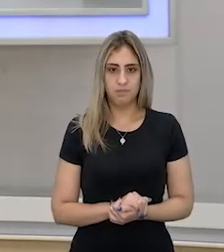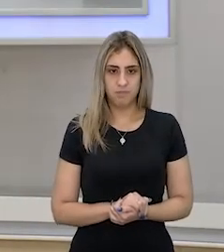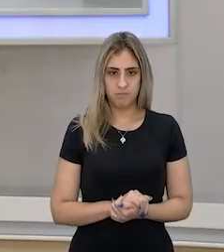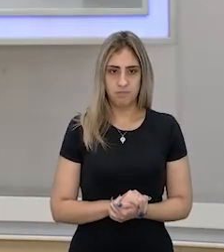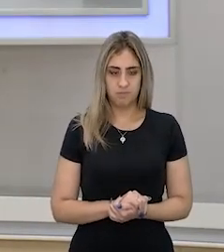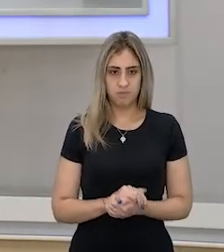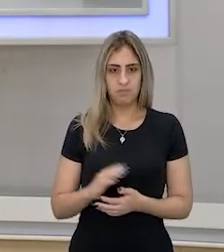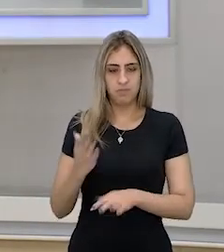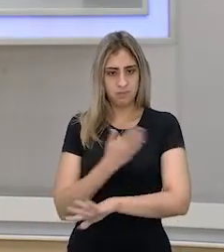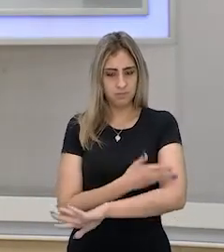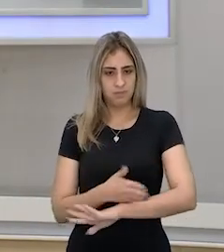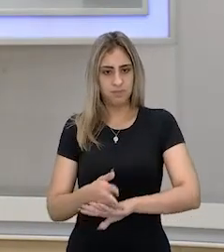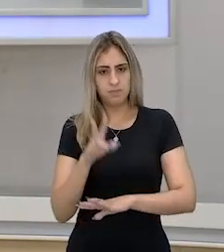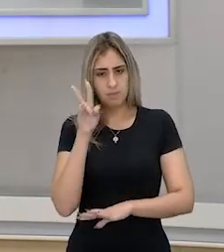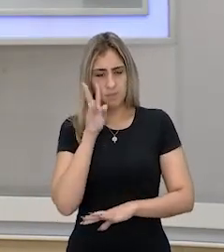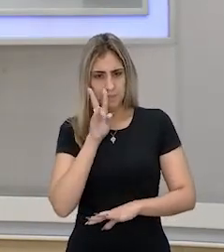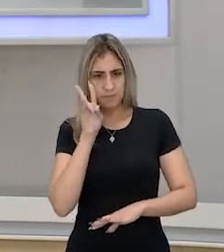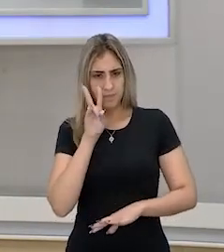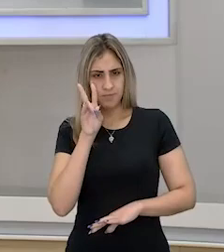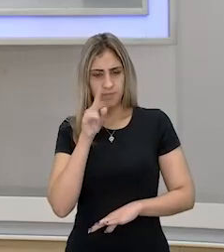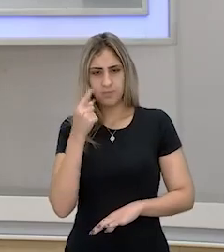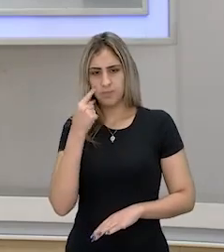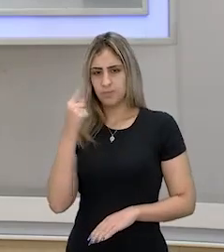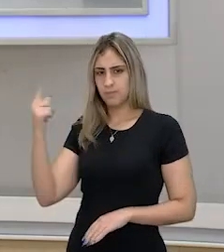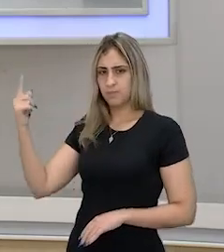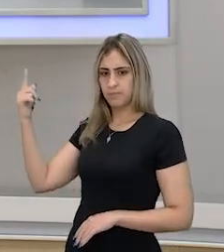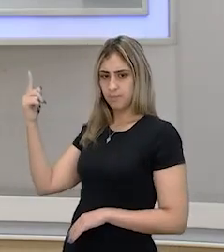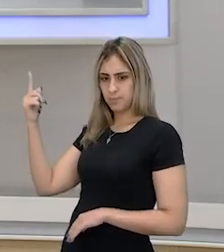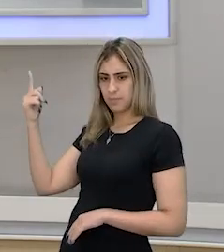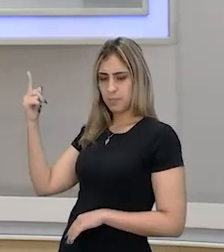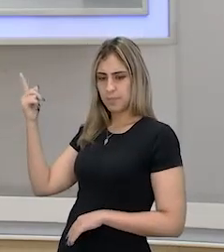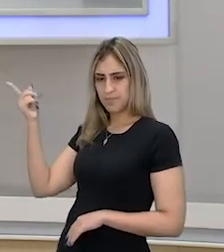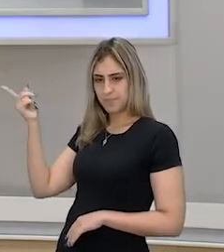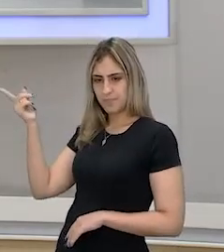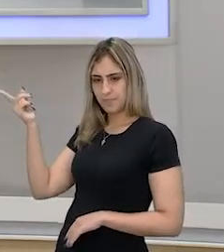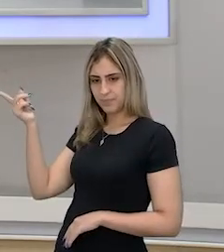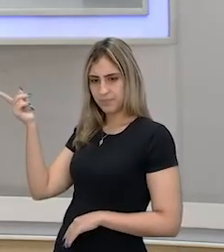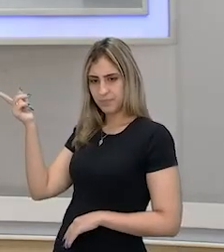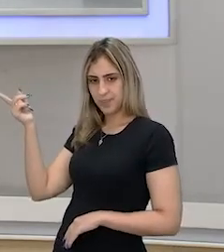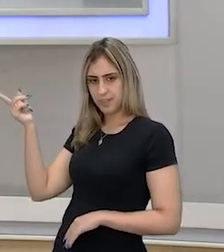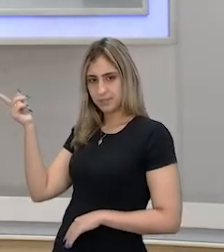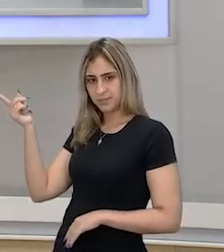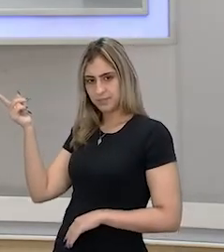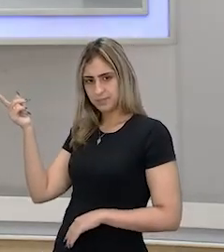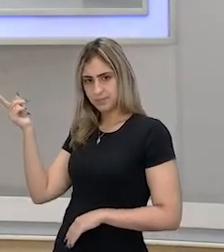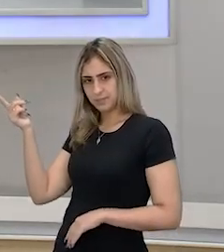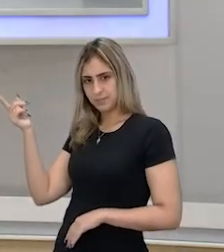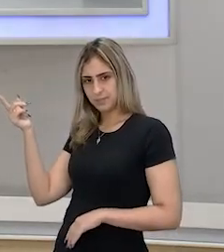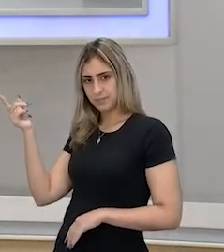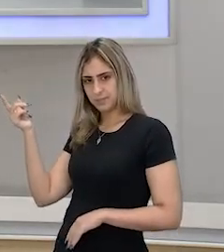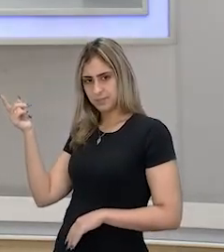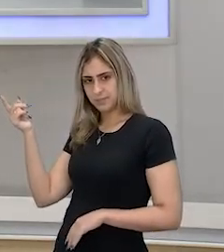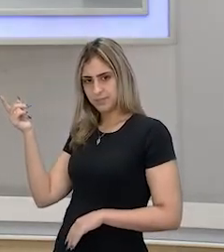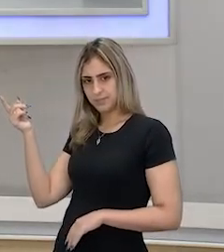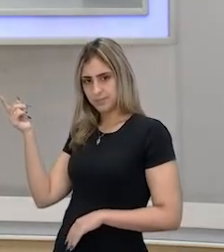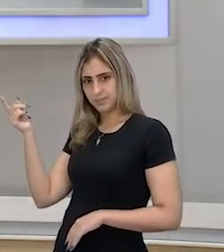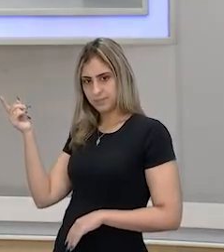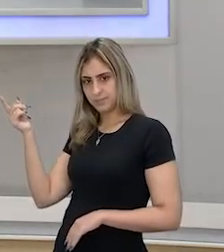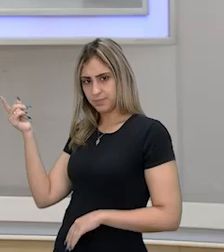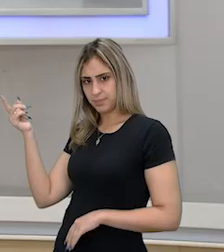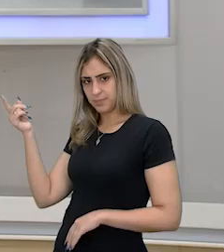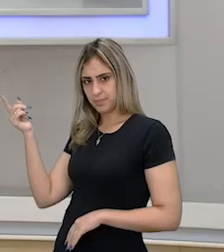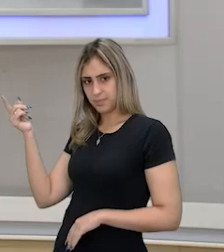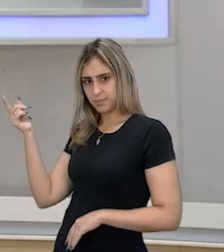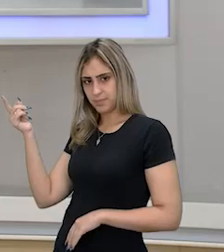começar. Lembra do desequilibrante? Ela tá vindo me segurar, né? Me agarrar por trás, eu viro, seguro, fica reta. Reta?